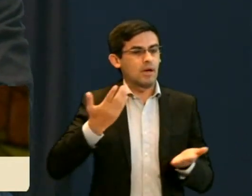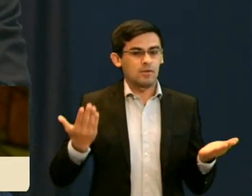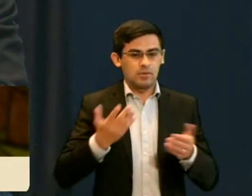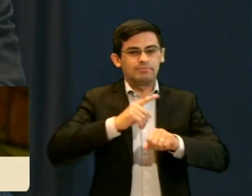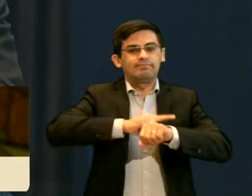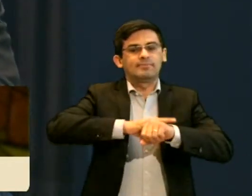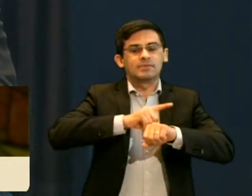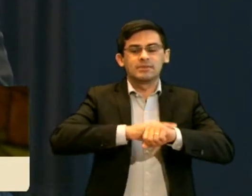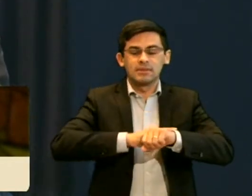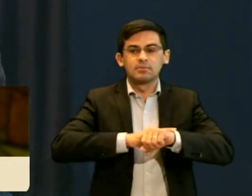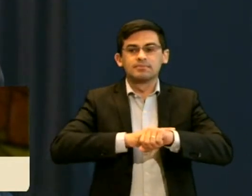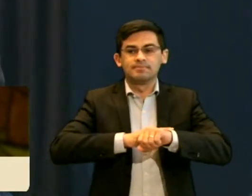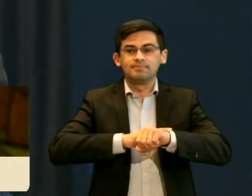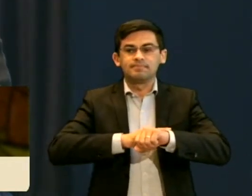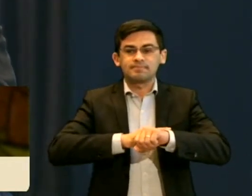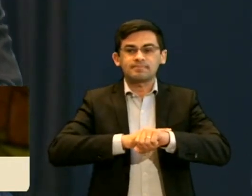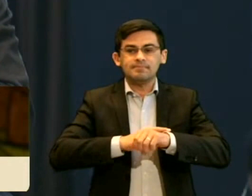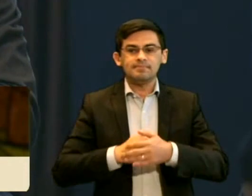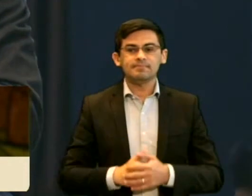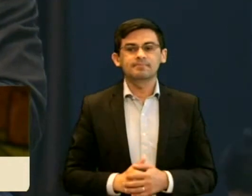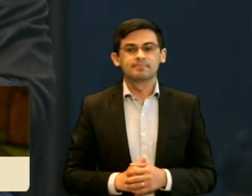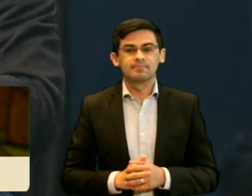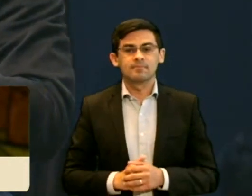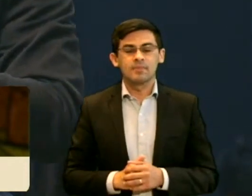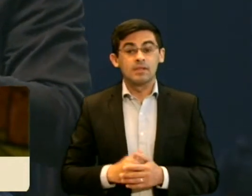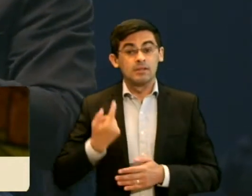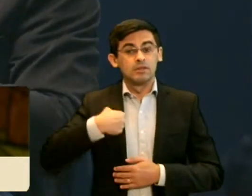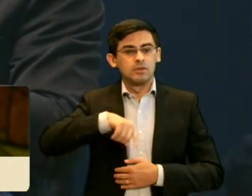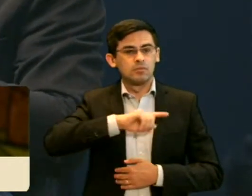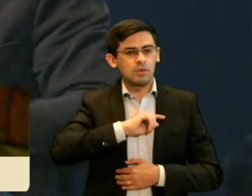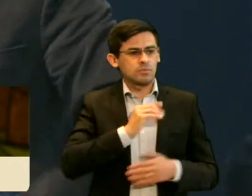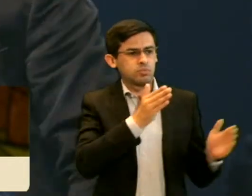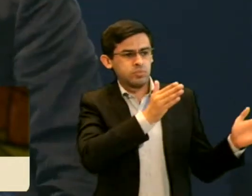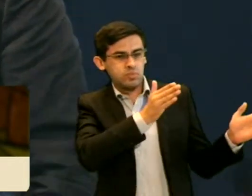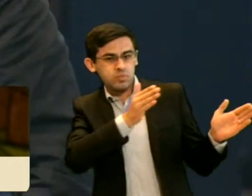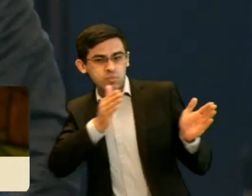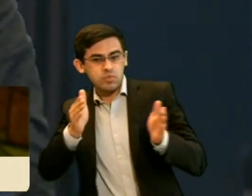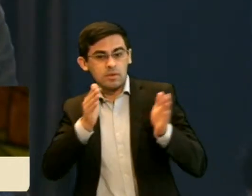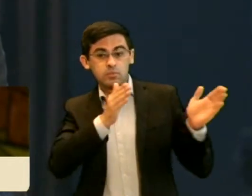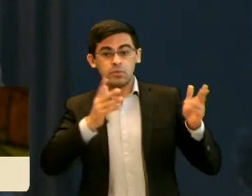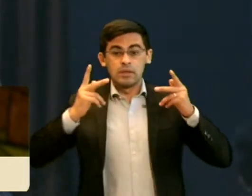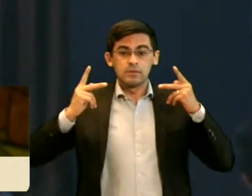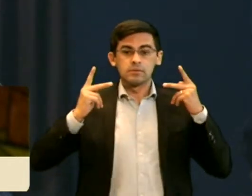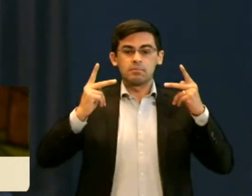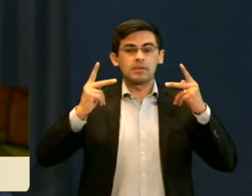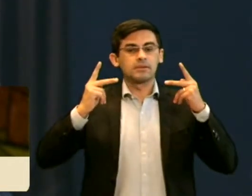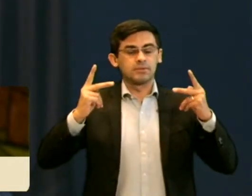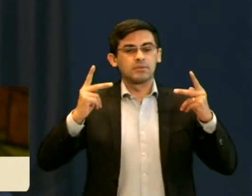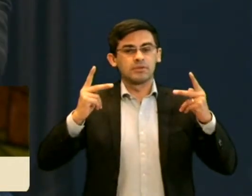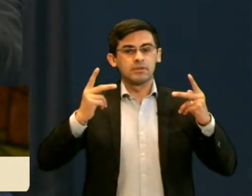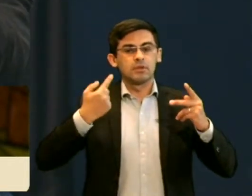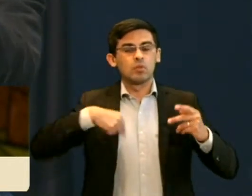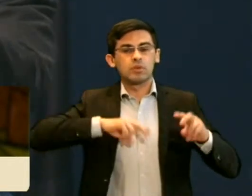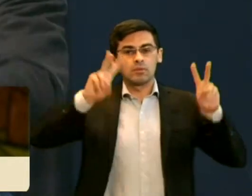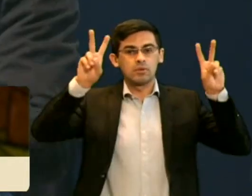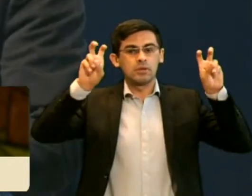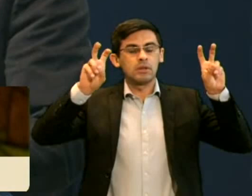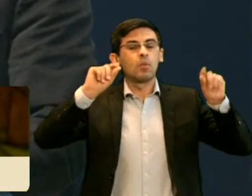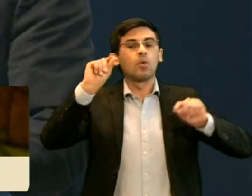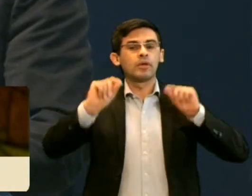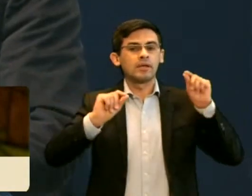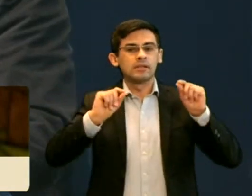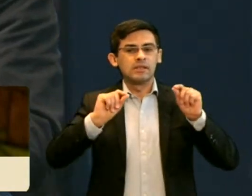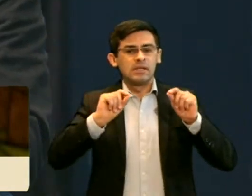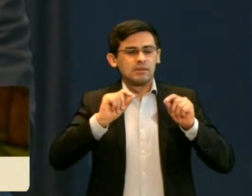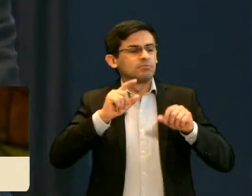agora. E estamos numa série de mensagens intitulada Levantando